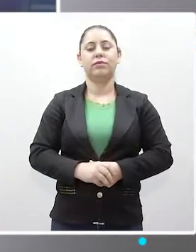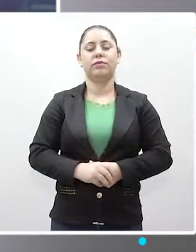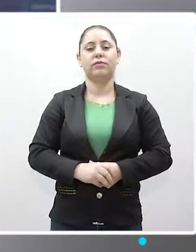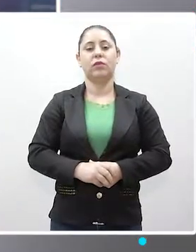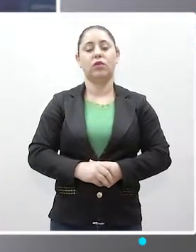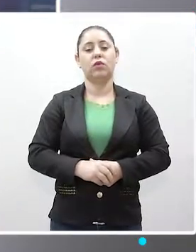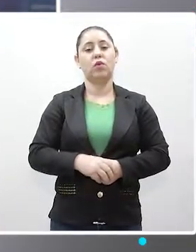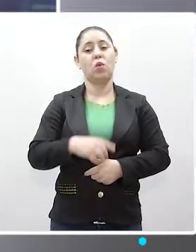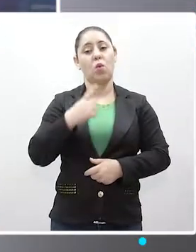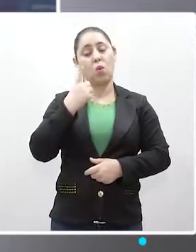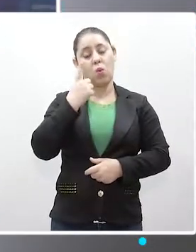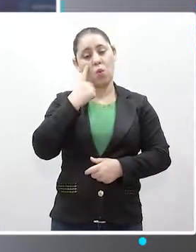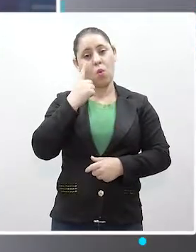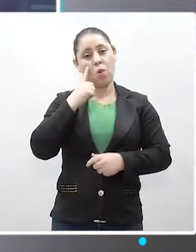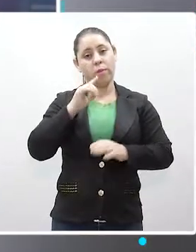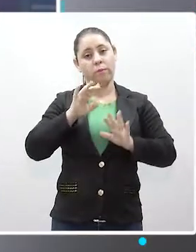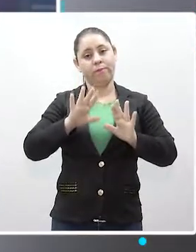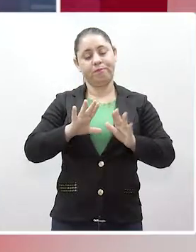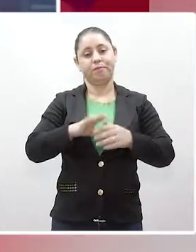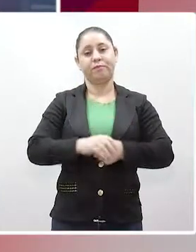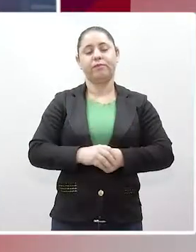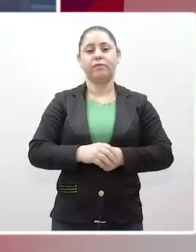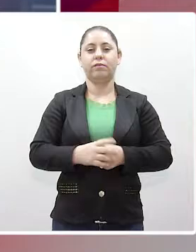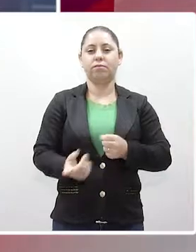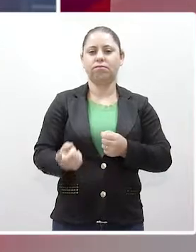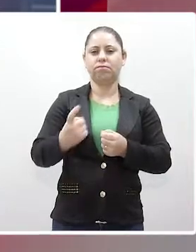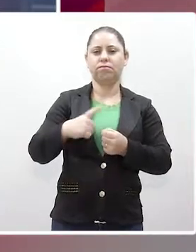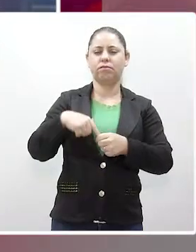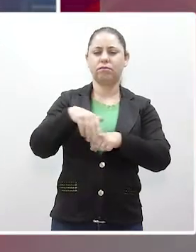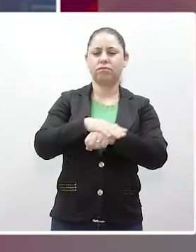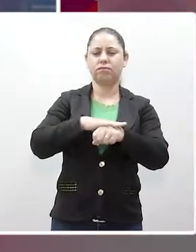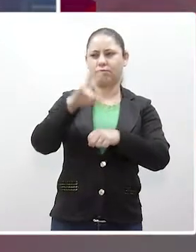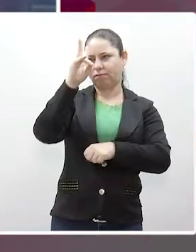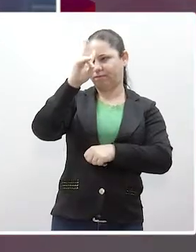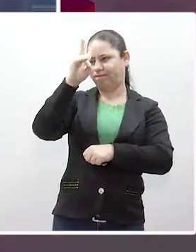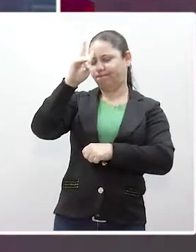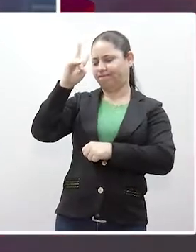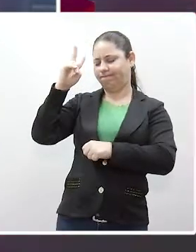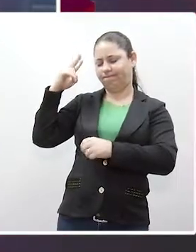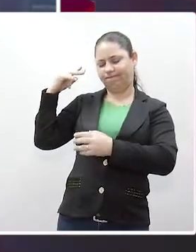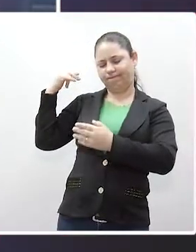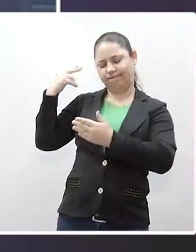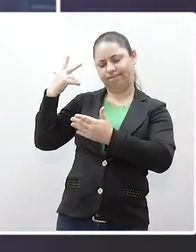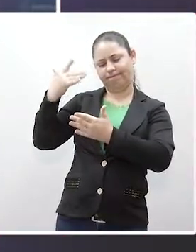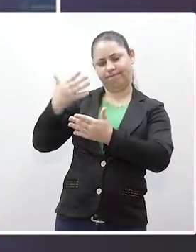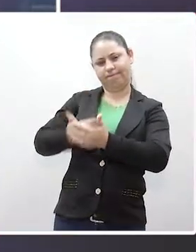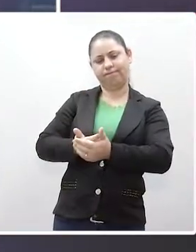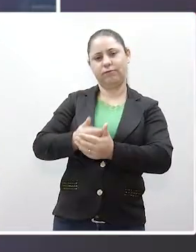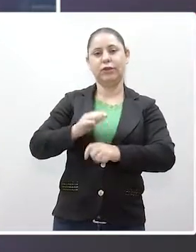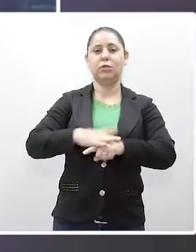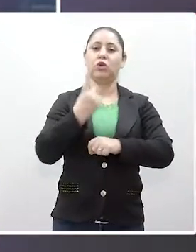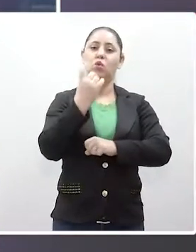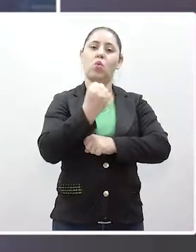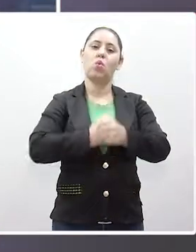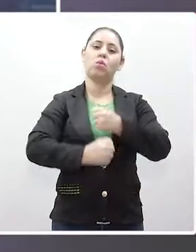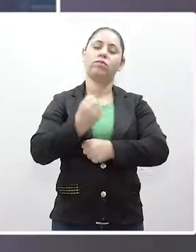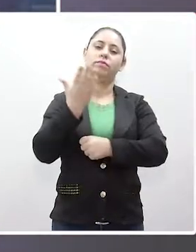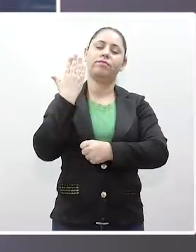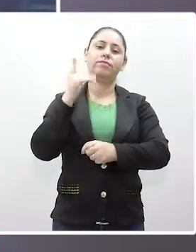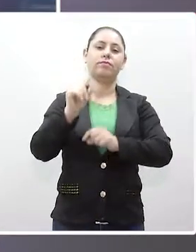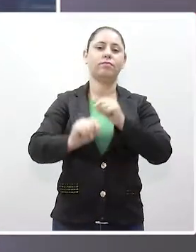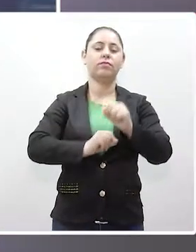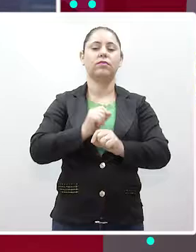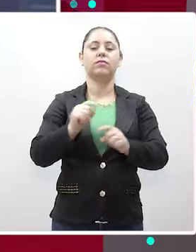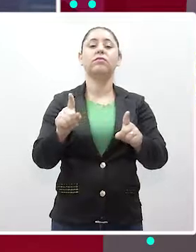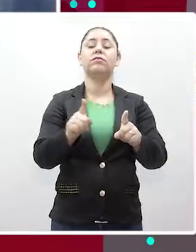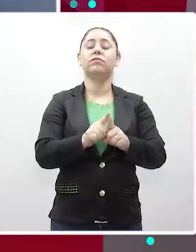Olha, Tiago, a gente retomando aquela nossa conversa lá um ano atrás, mais de um ano atrás, né? E também uma conversa que nós tivemos